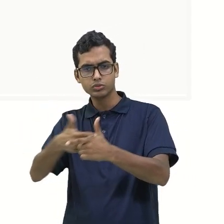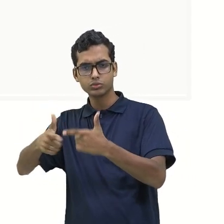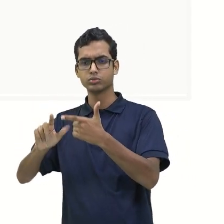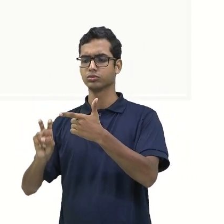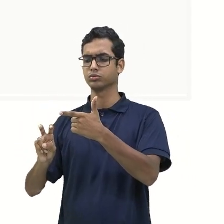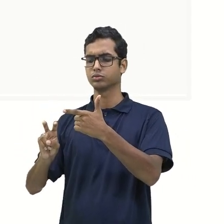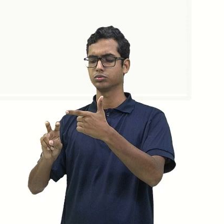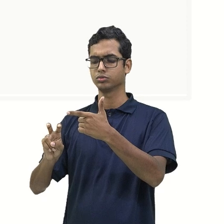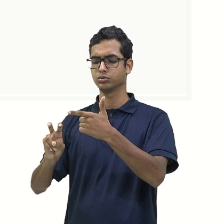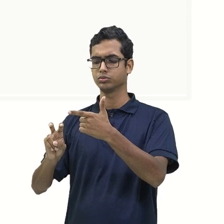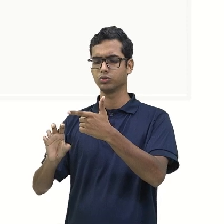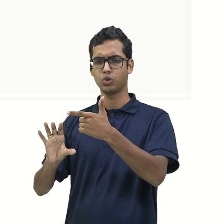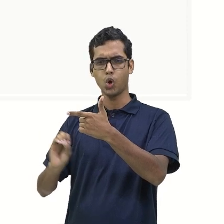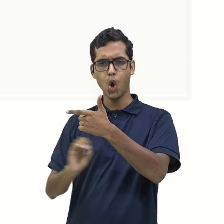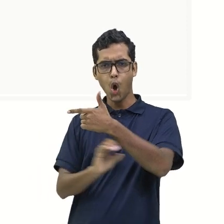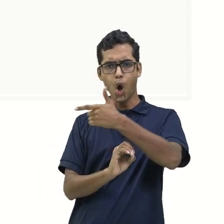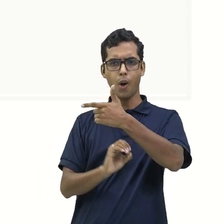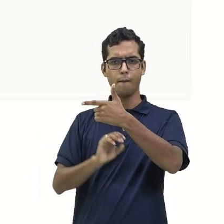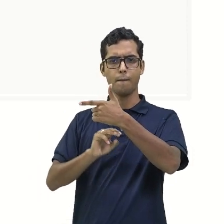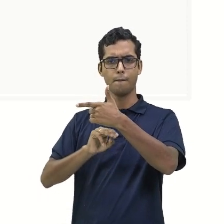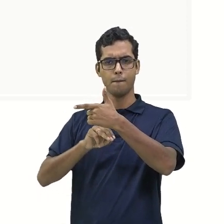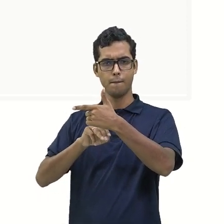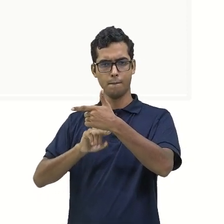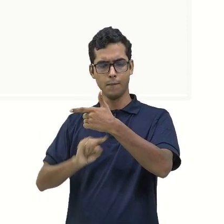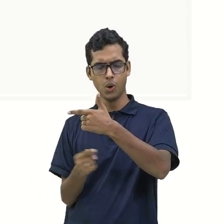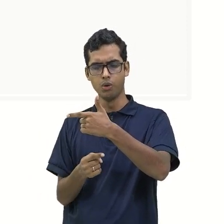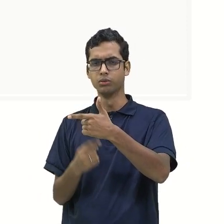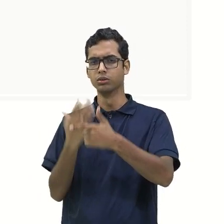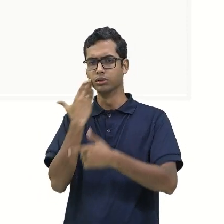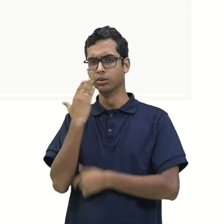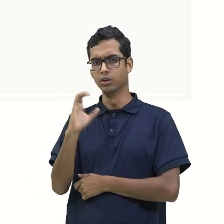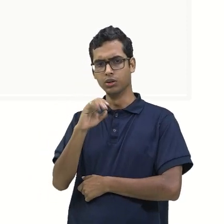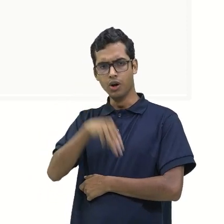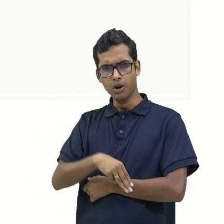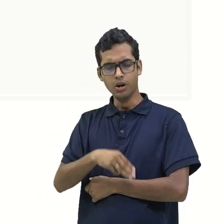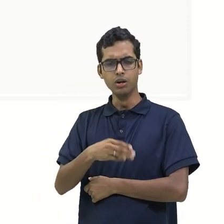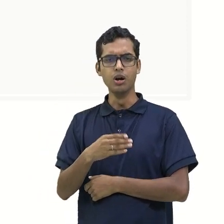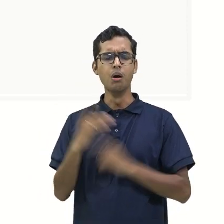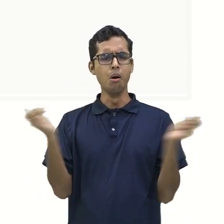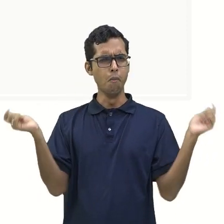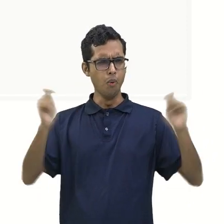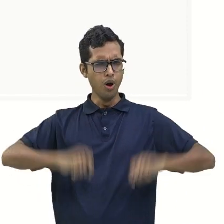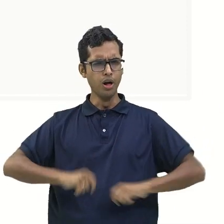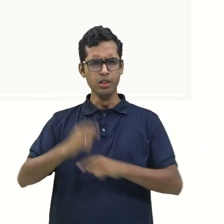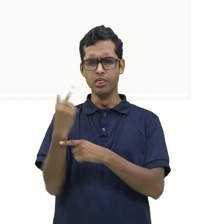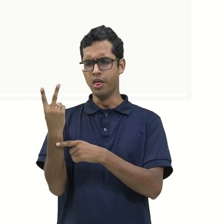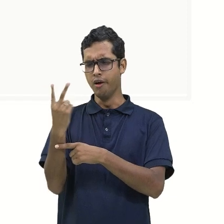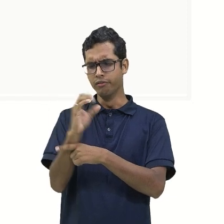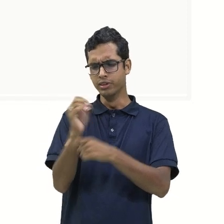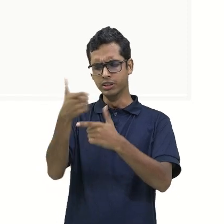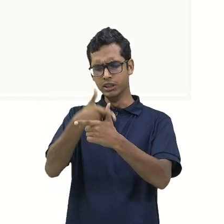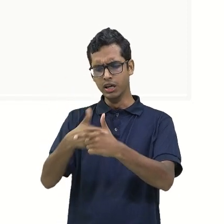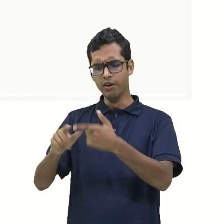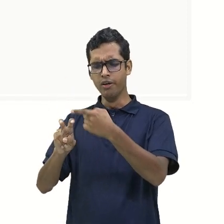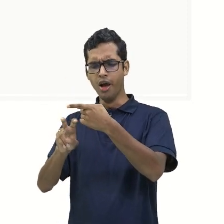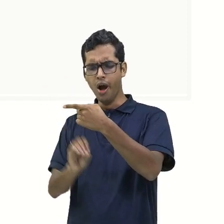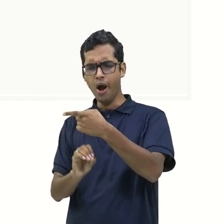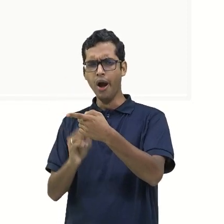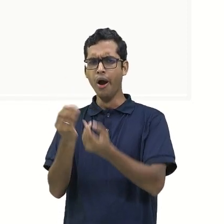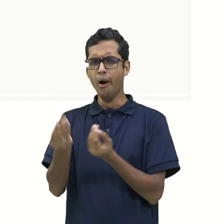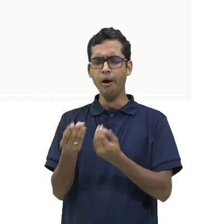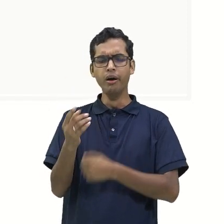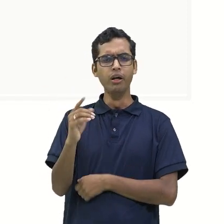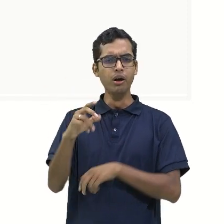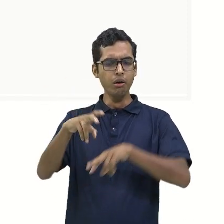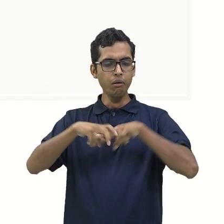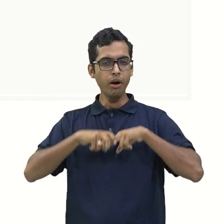não poderia ser, nesse caso, 20 dividido por 50? Nesse caso aqui não, porque eu tenho